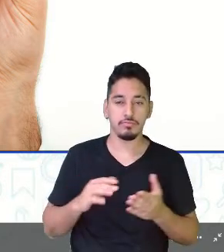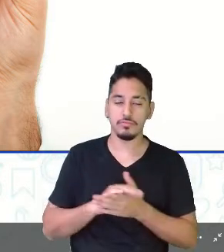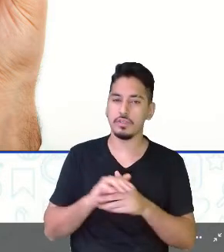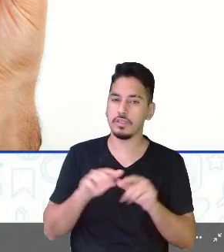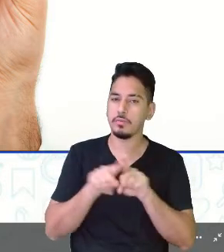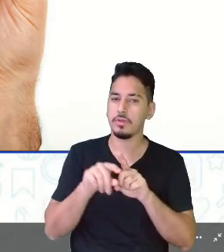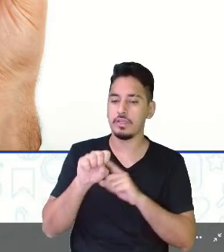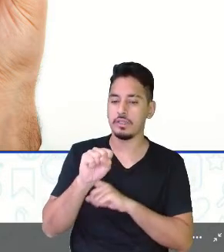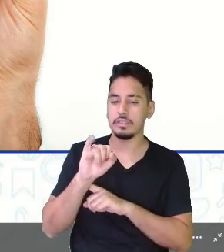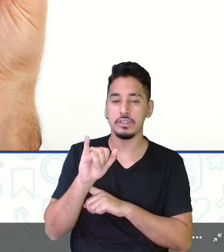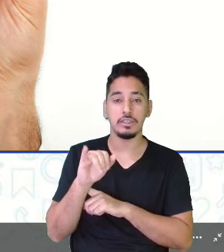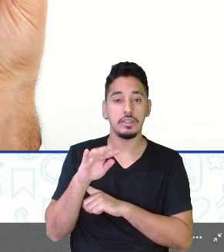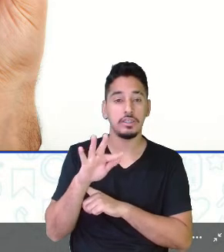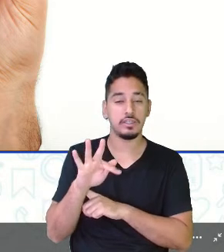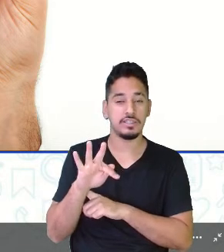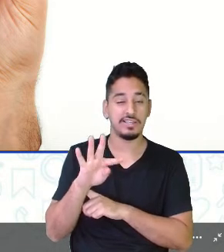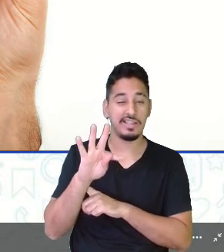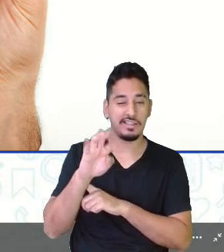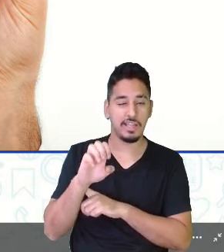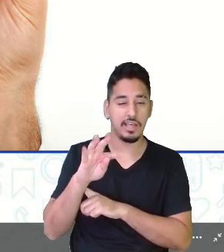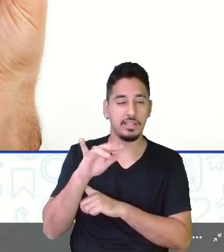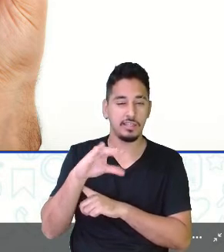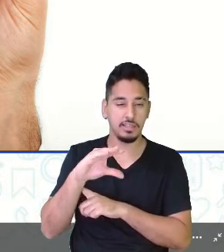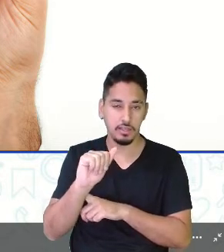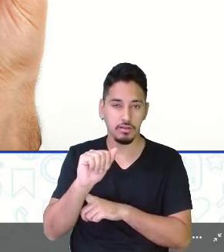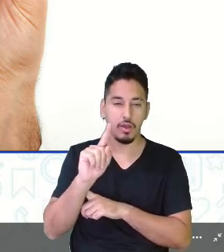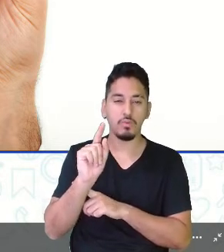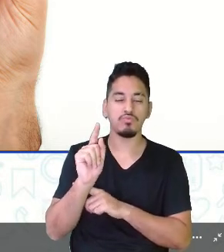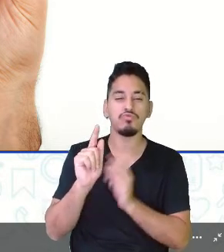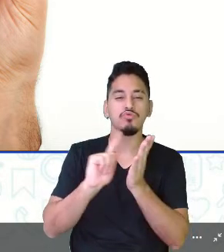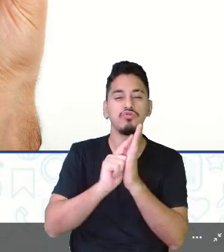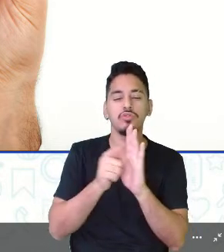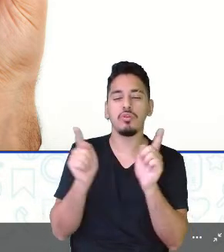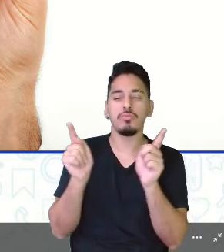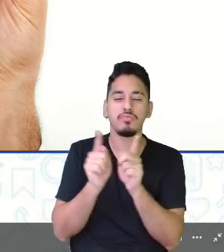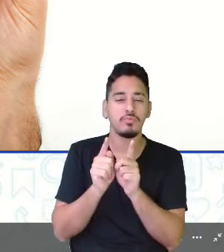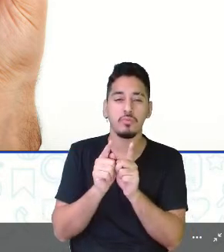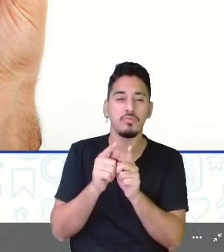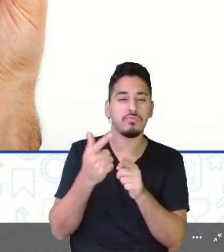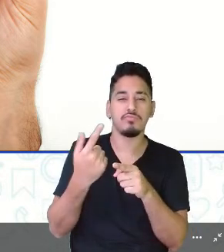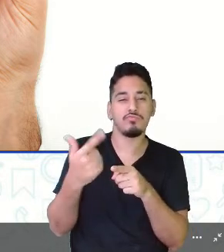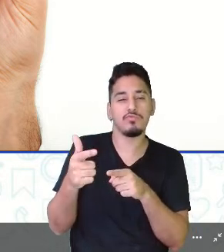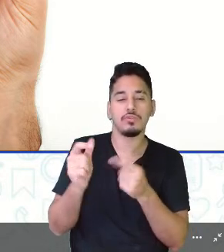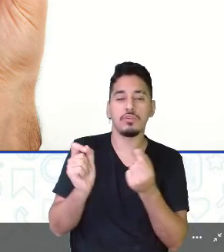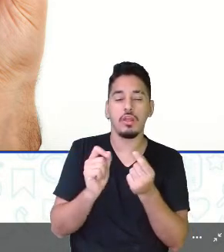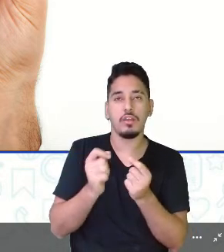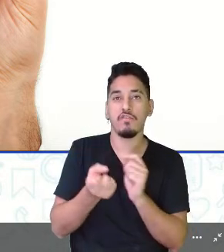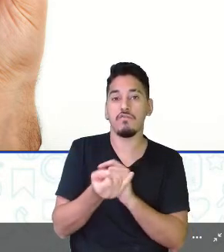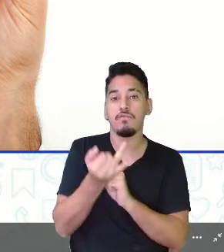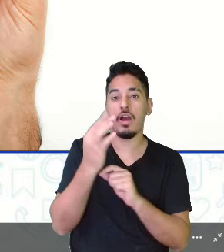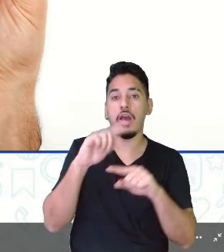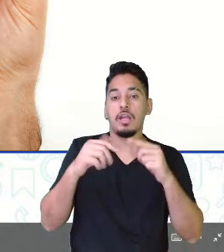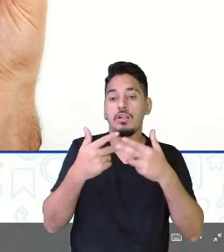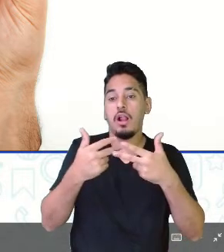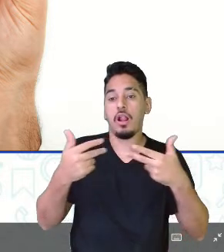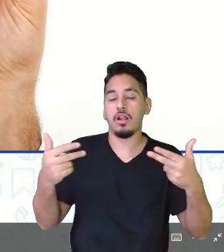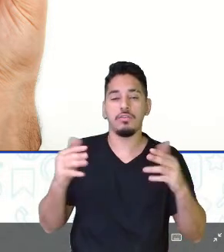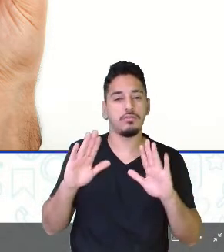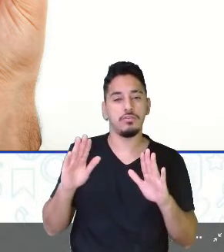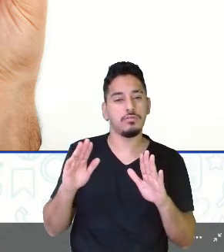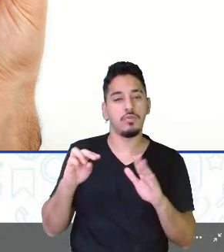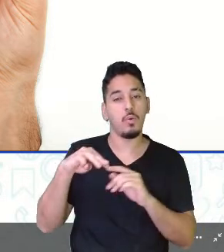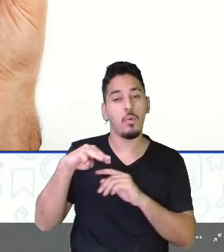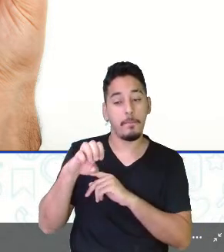sintética? Porque é um gênero muito reduzido. A gente não fala aqui de páginas e páginas de meme, né? O meme ele acaba sendo uma produção